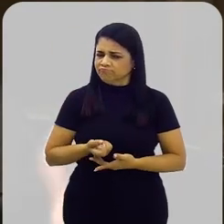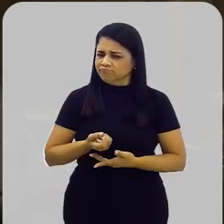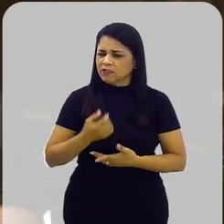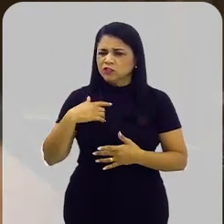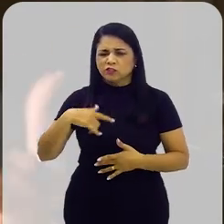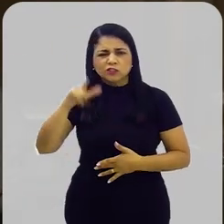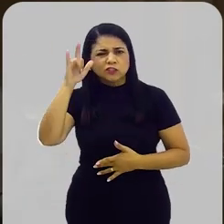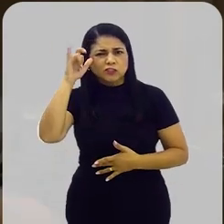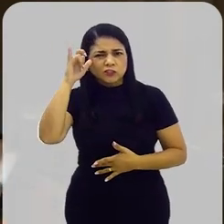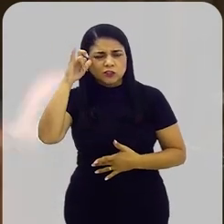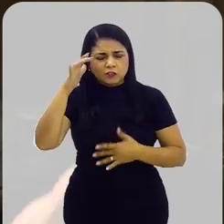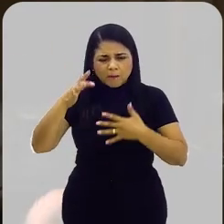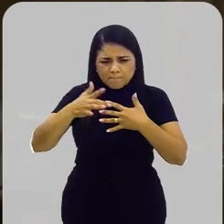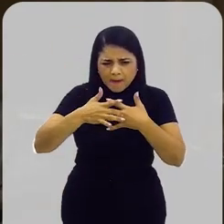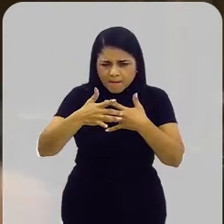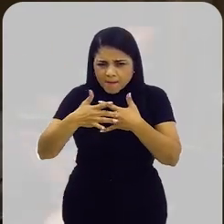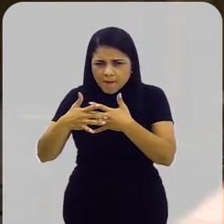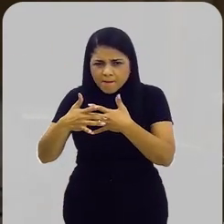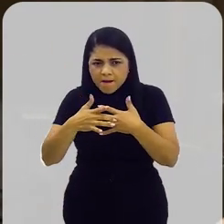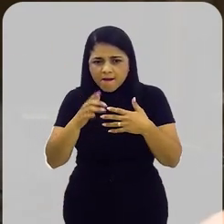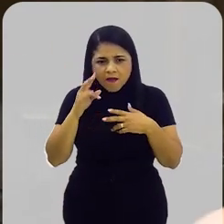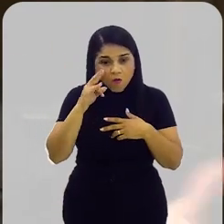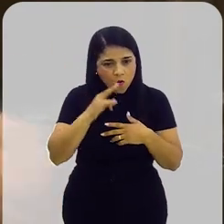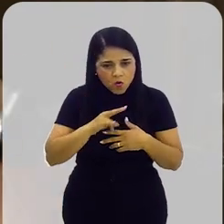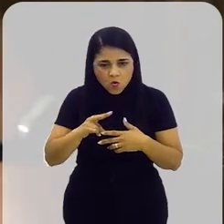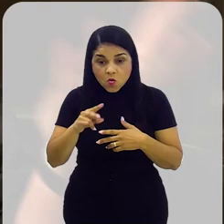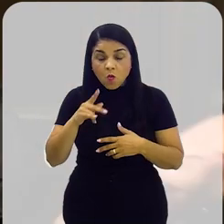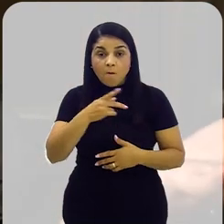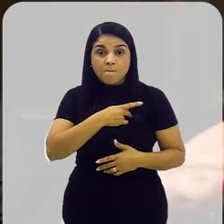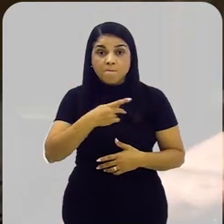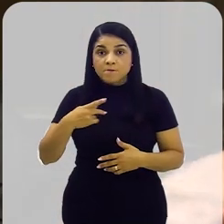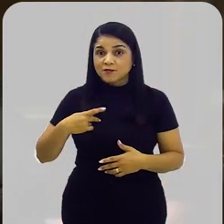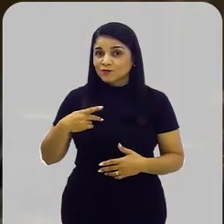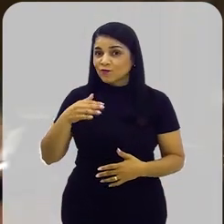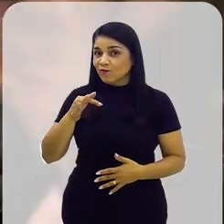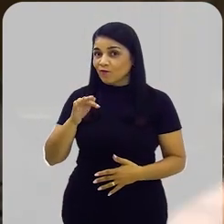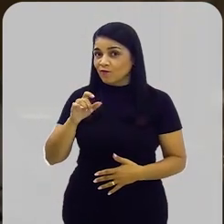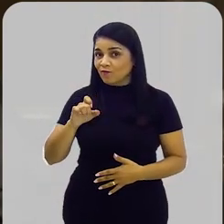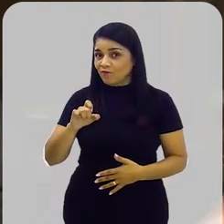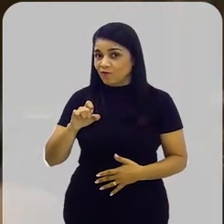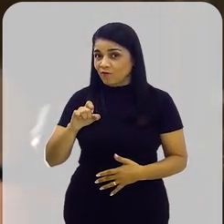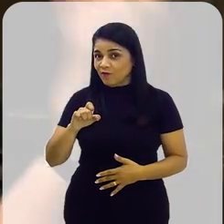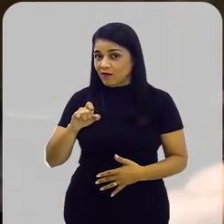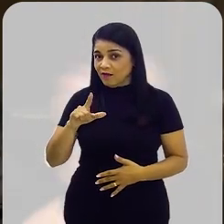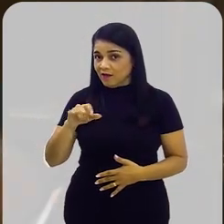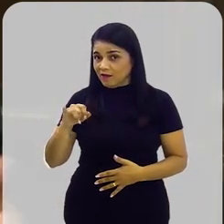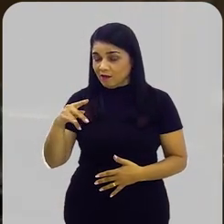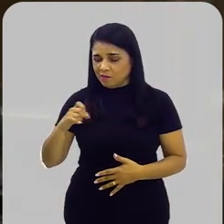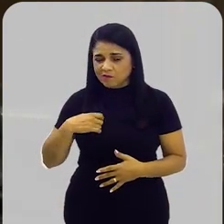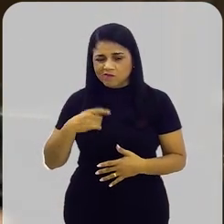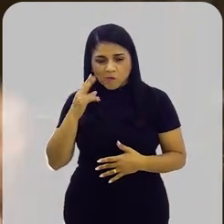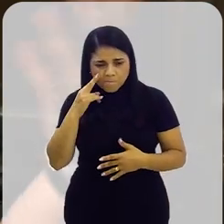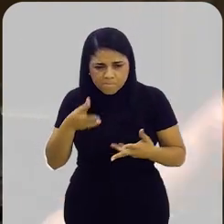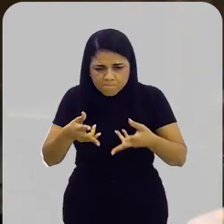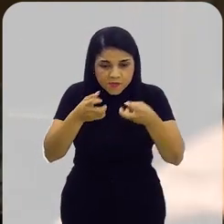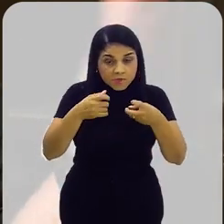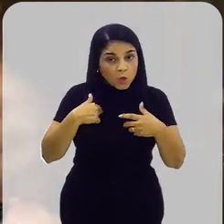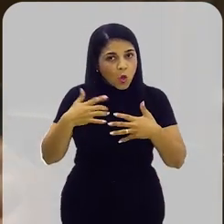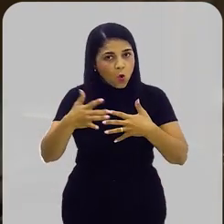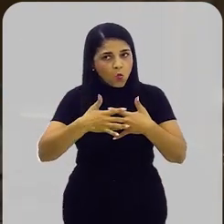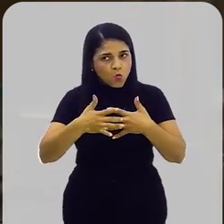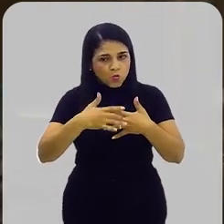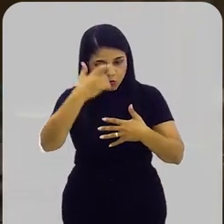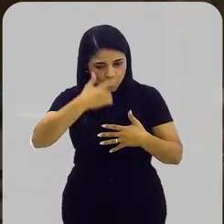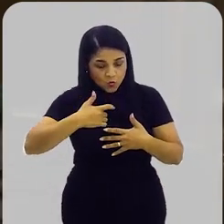entrou no Instagram, né? Olhou tudo. E aí o pastor, né, que tem um olhar maravilhoso... Sim. Viu, né, que eu tava curtindo Deus e tal. Tá nele, Deus e tá